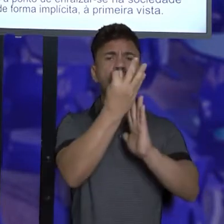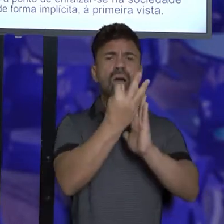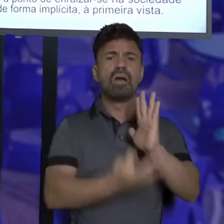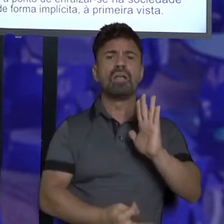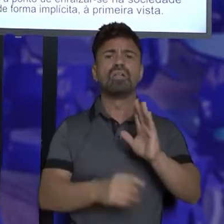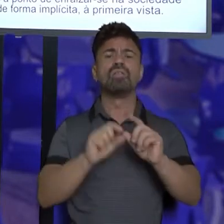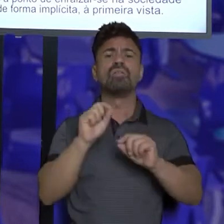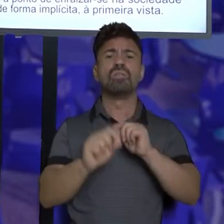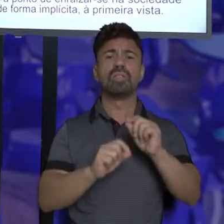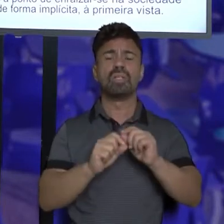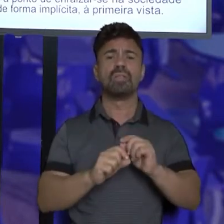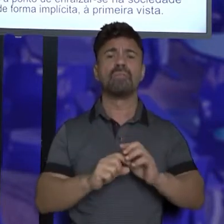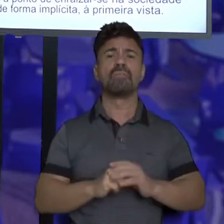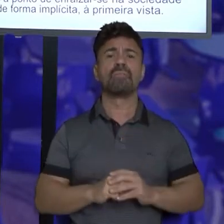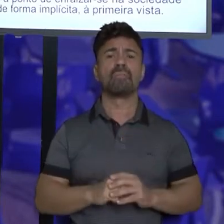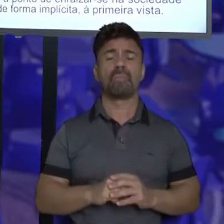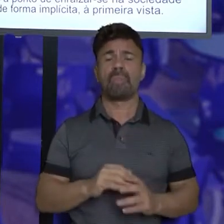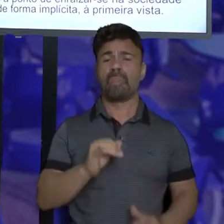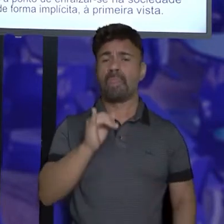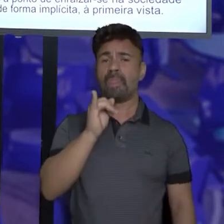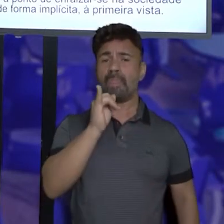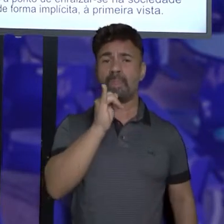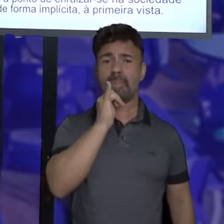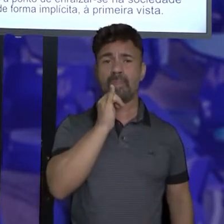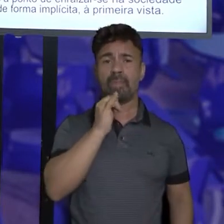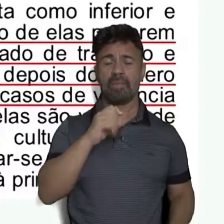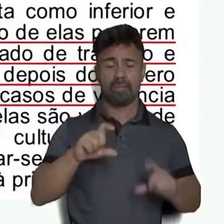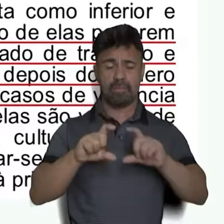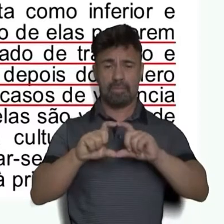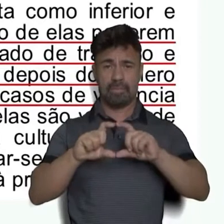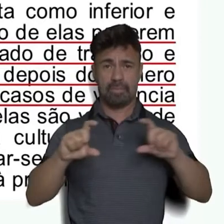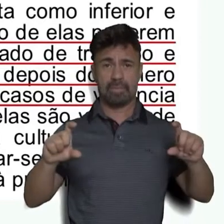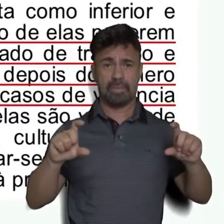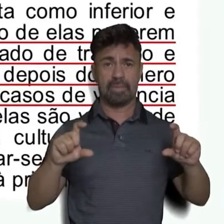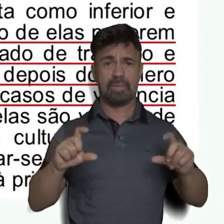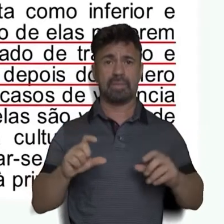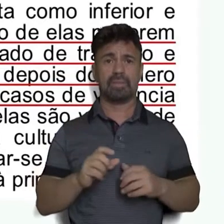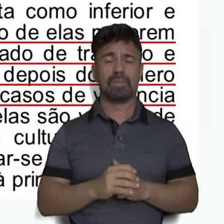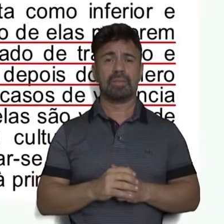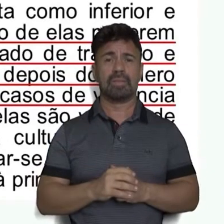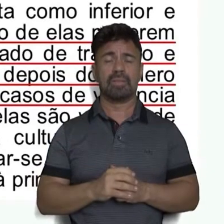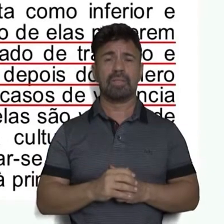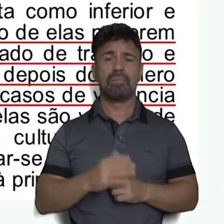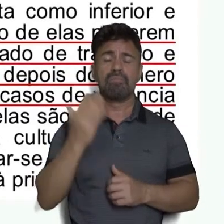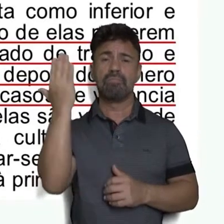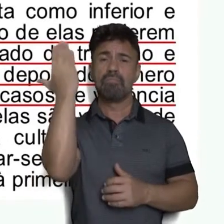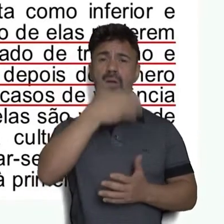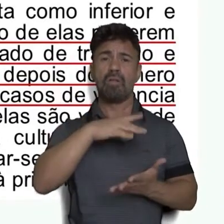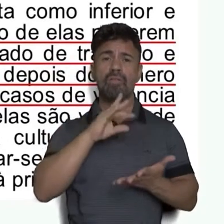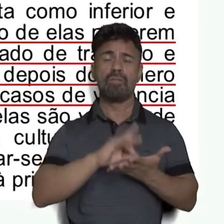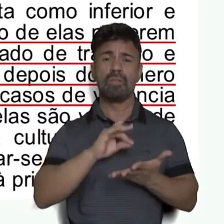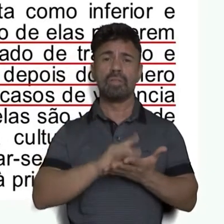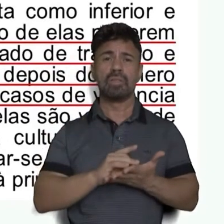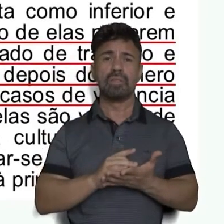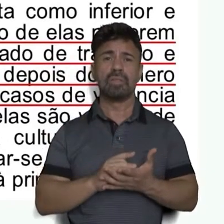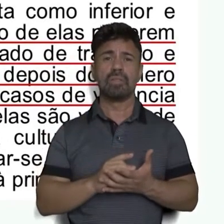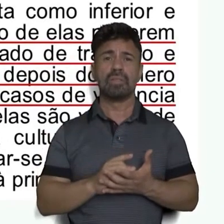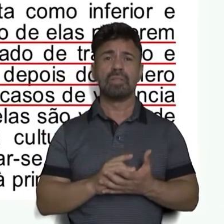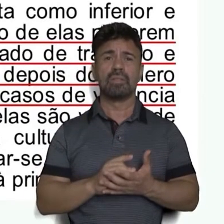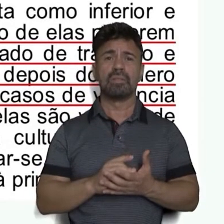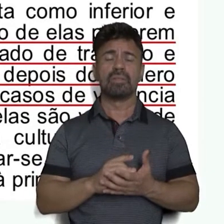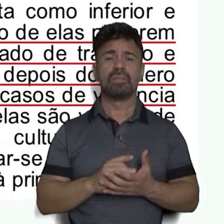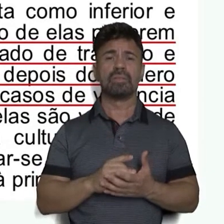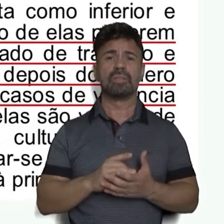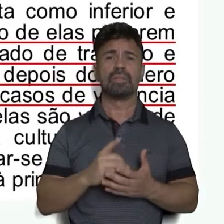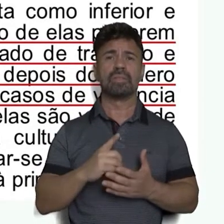disse anteriormente. Por exemplo, essa parte que está destacada, ela disse que comprova-se isso pelo fato de elas poderem exercer